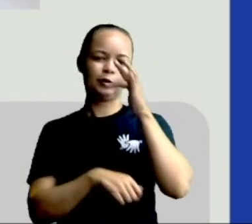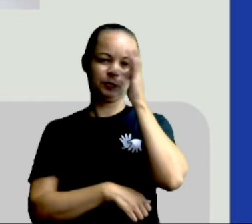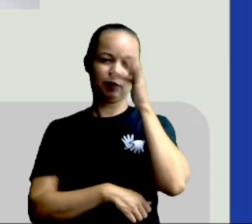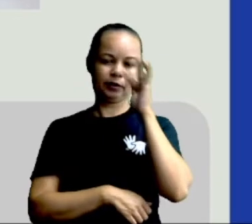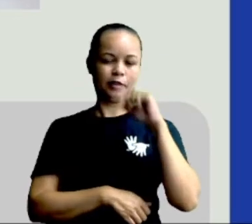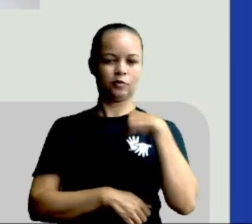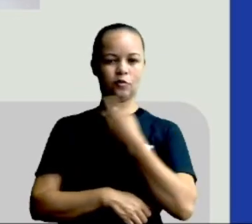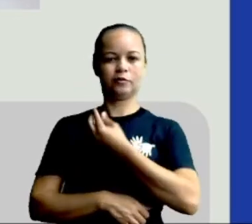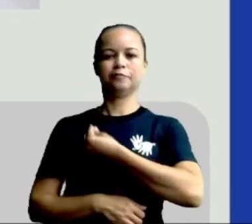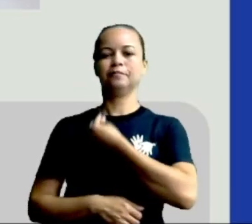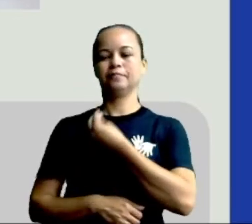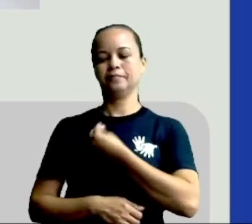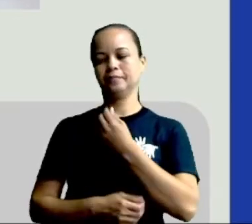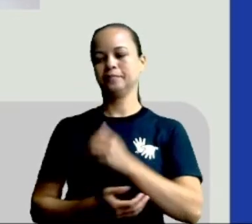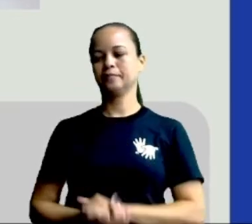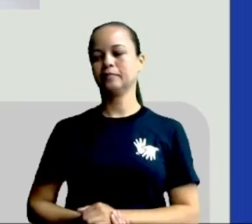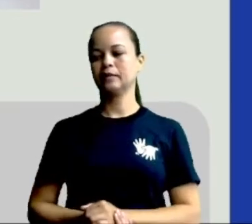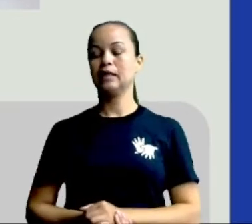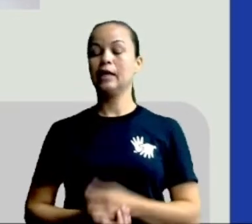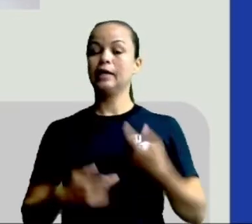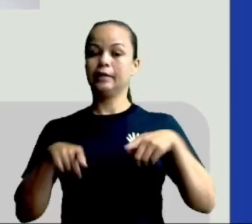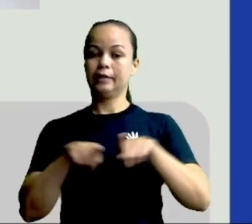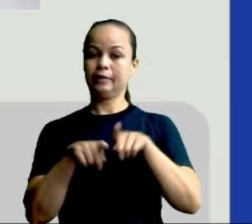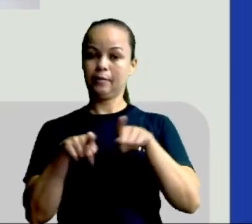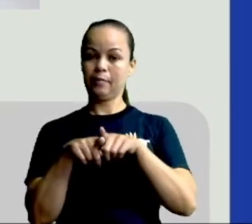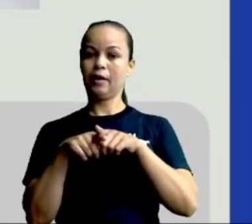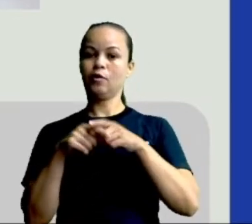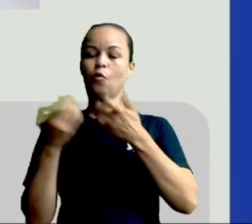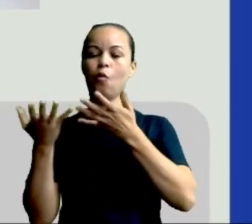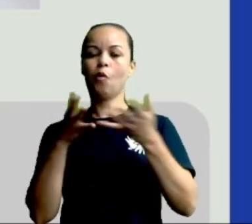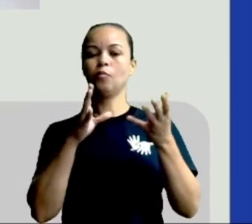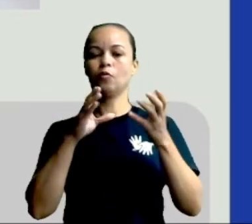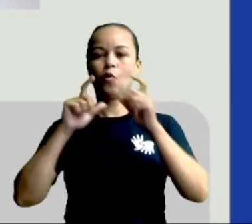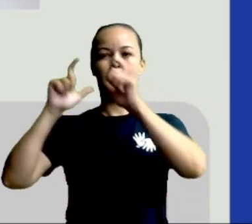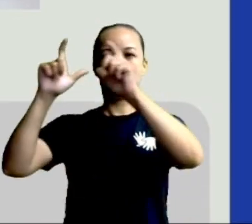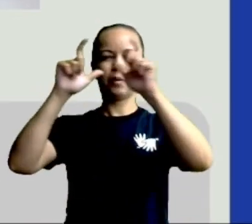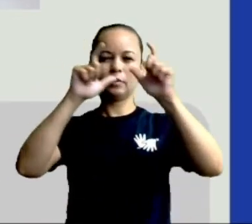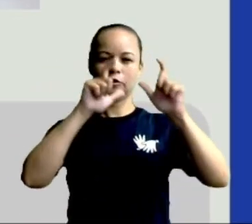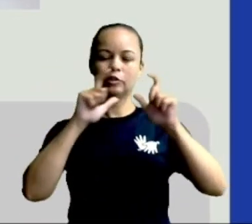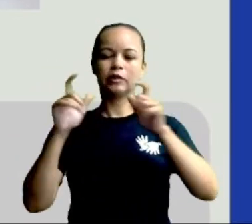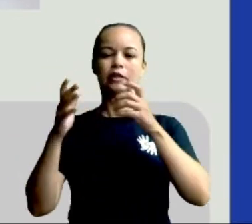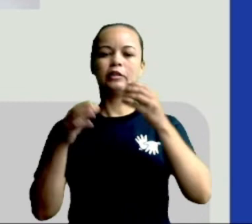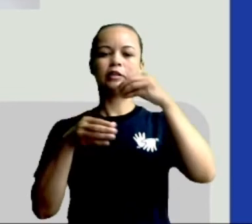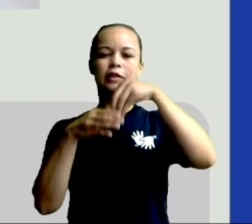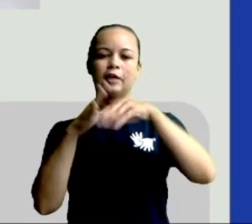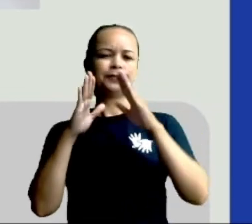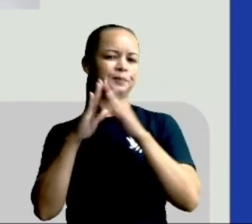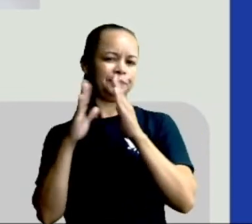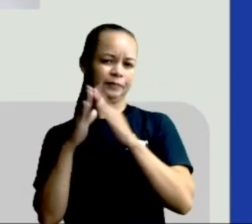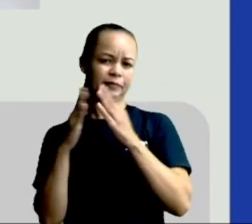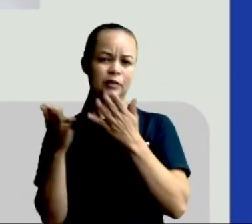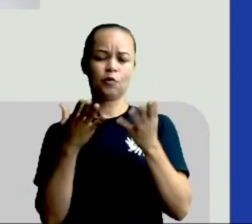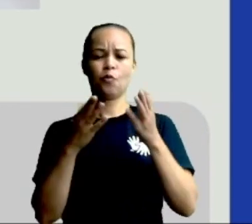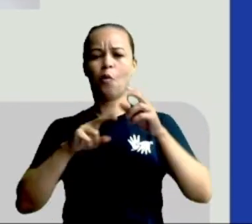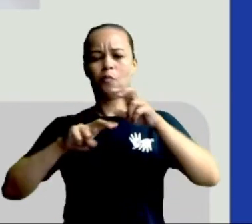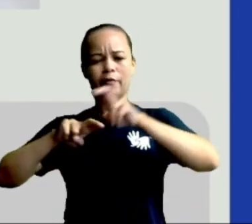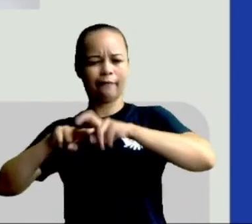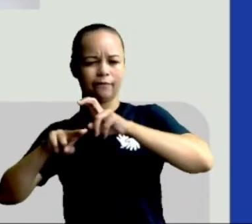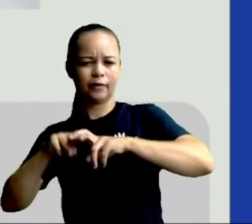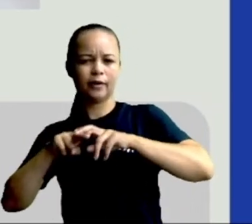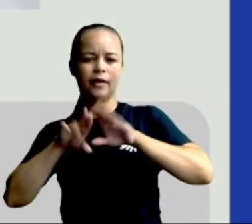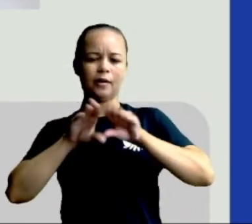vida. E também, ó, como objetos decorativos em nossa casa, como móveis,